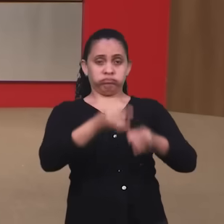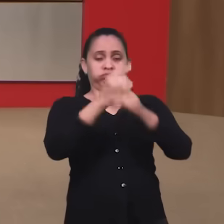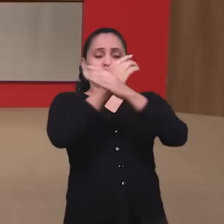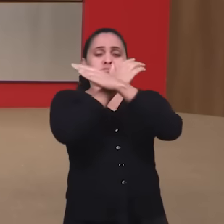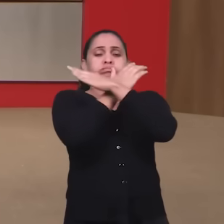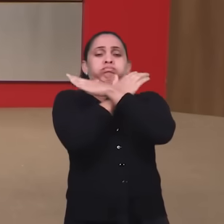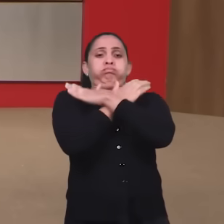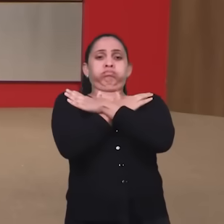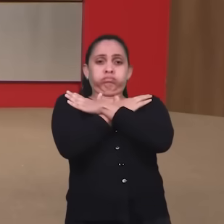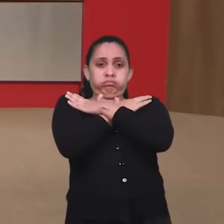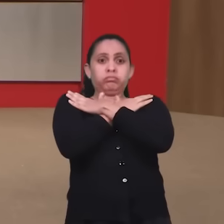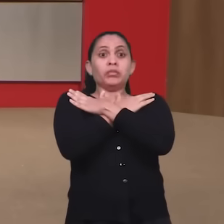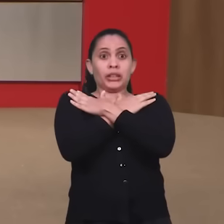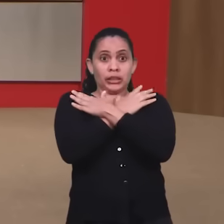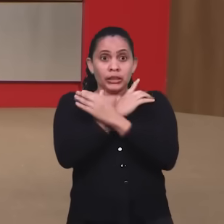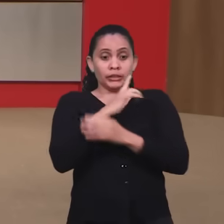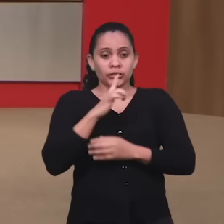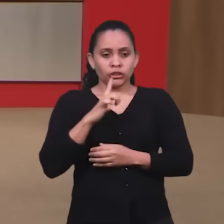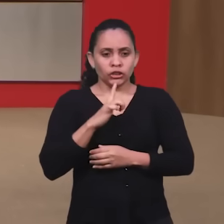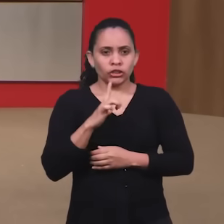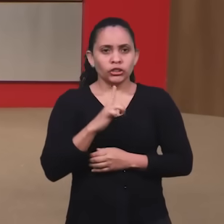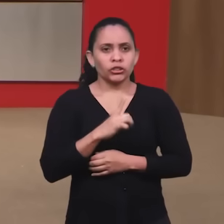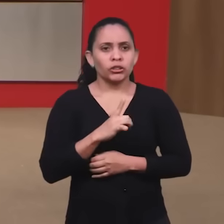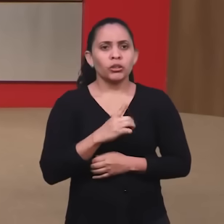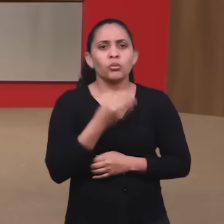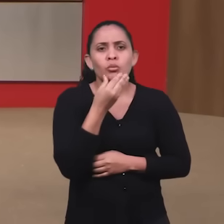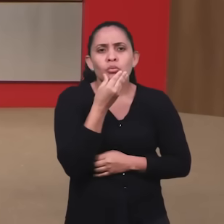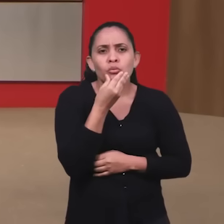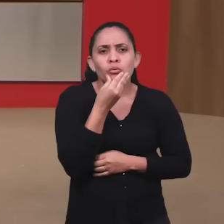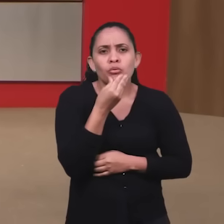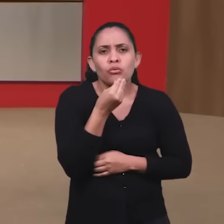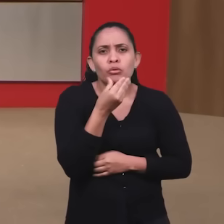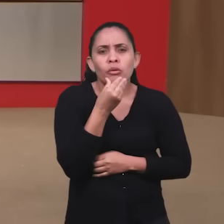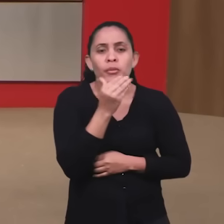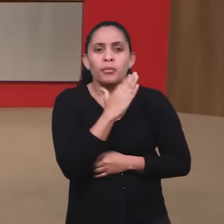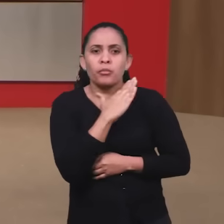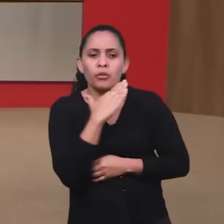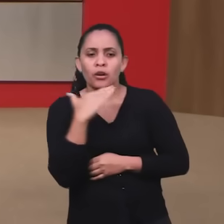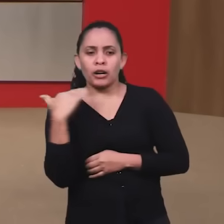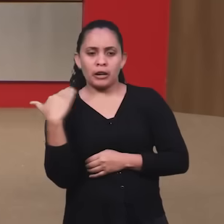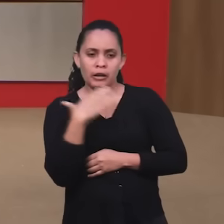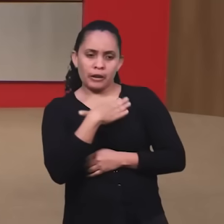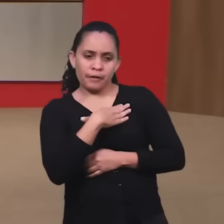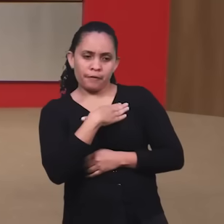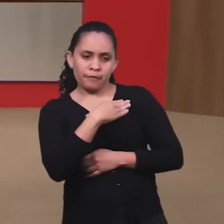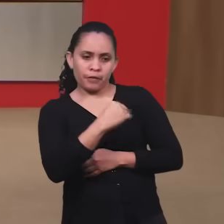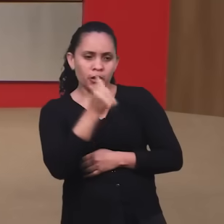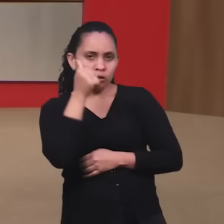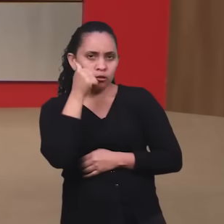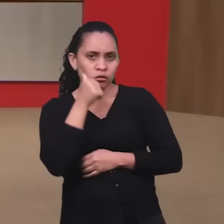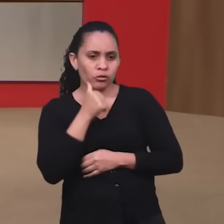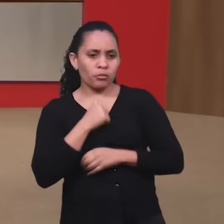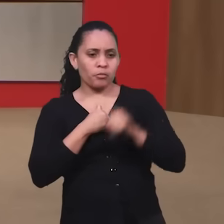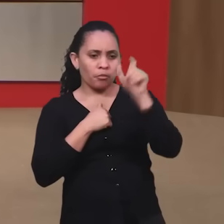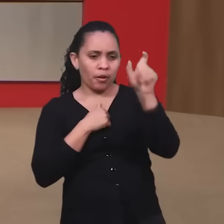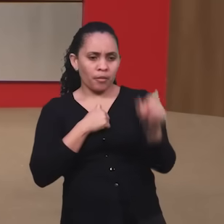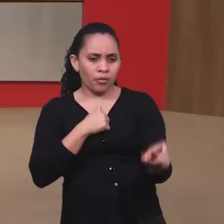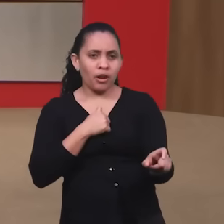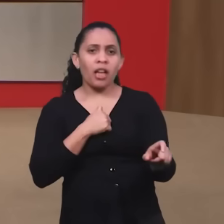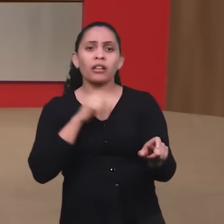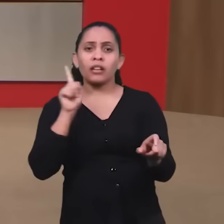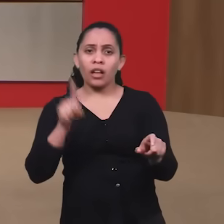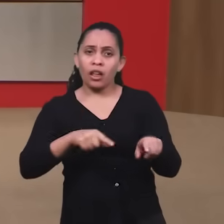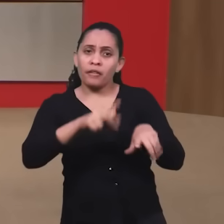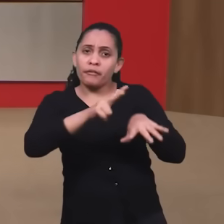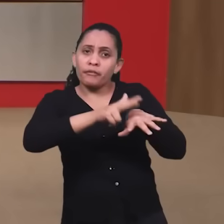fúnebre, na verdade. Por quê? Porque morrera um rapaz, o filho de uma mulher que era